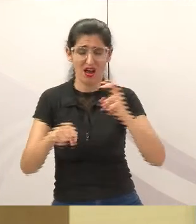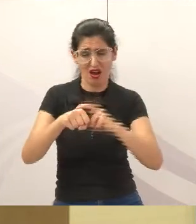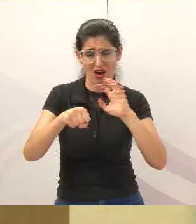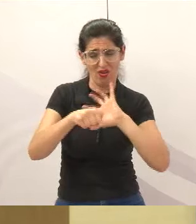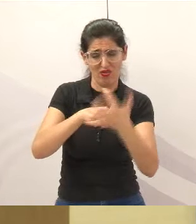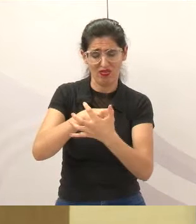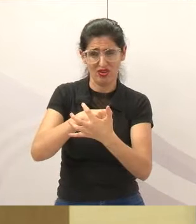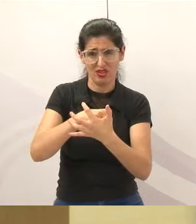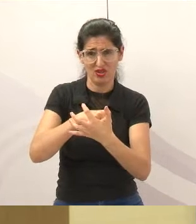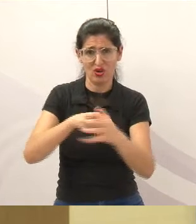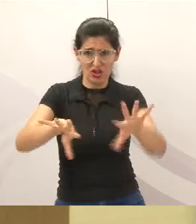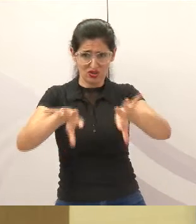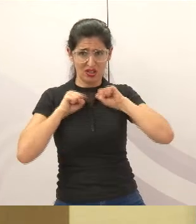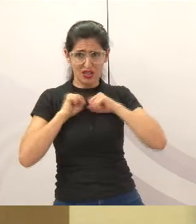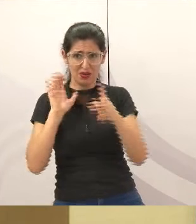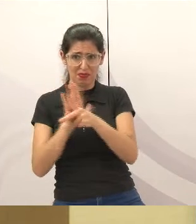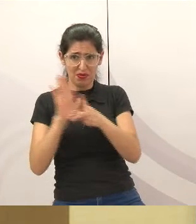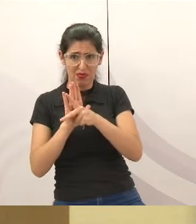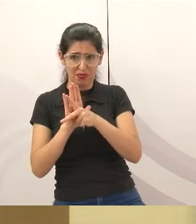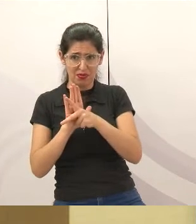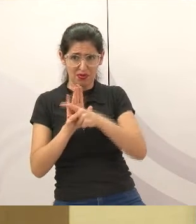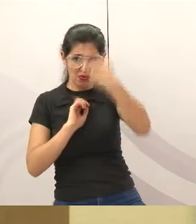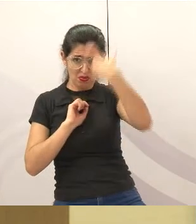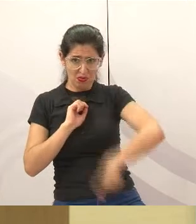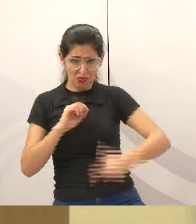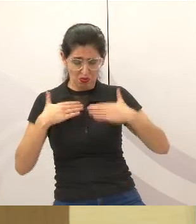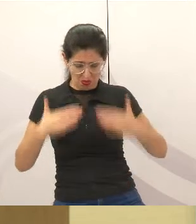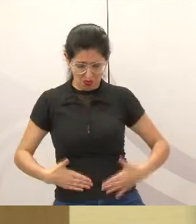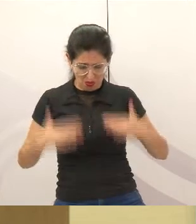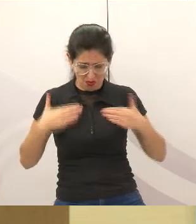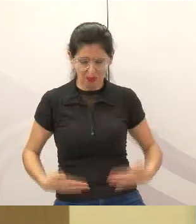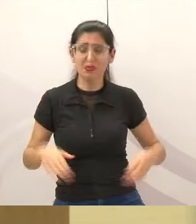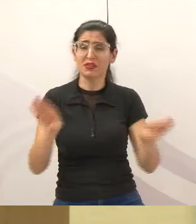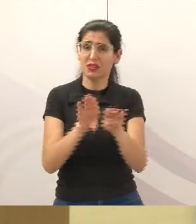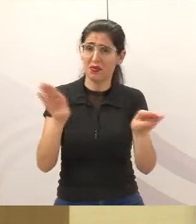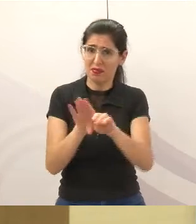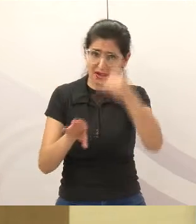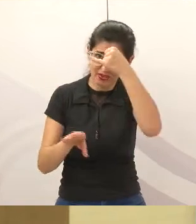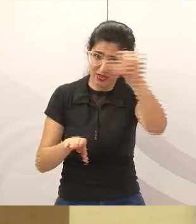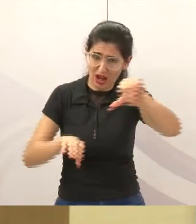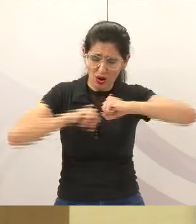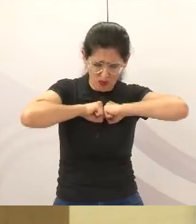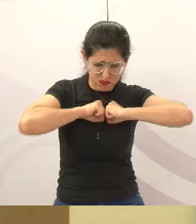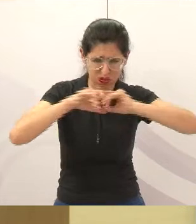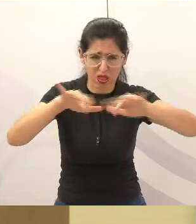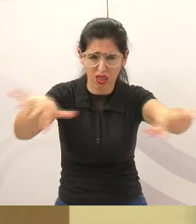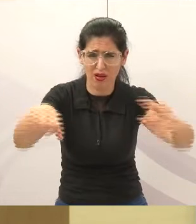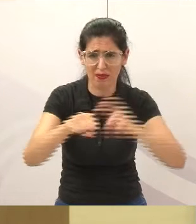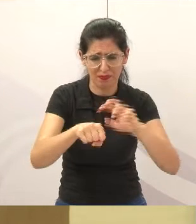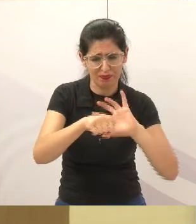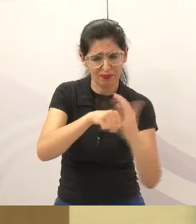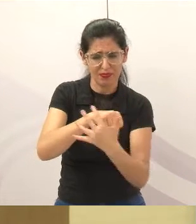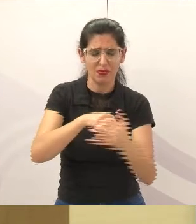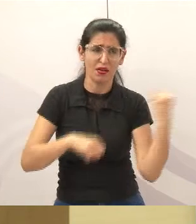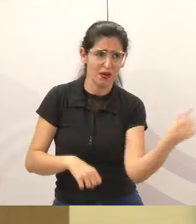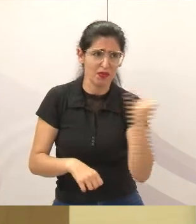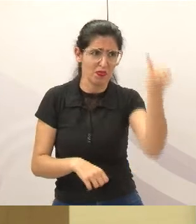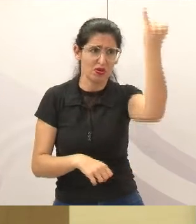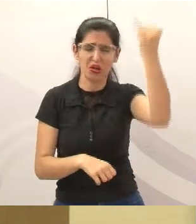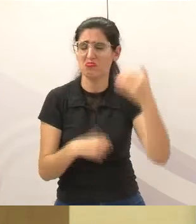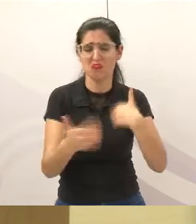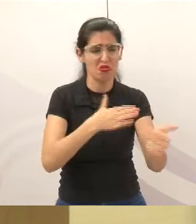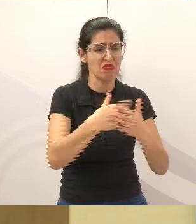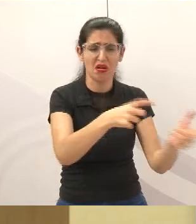dos seus membros da casa e de quem está do seu lado no comércio, eu acho que é muito salutar. E aqui fica a